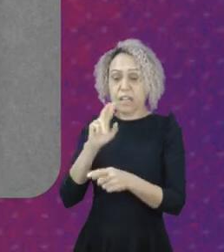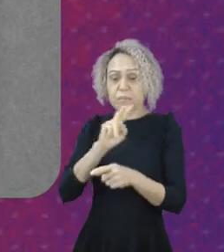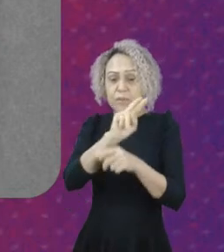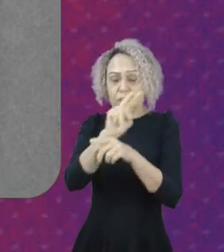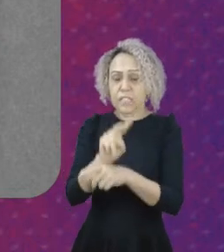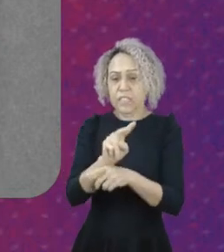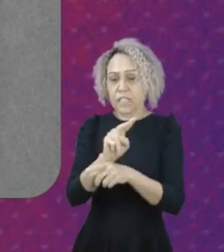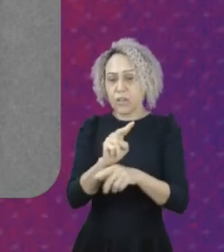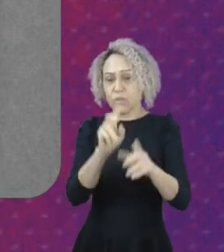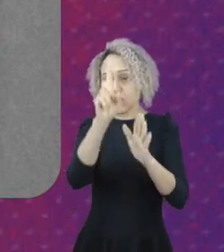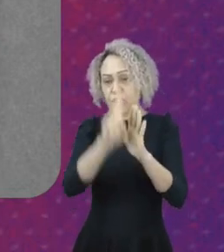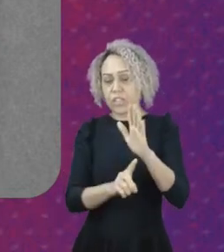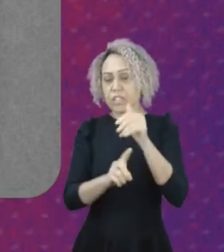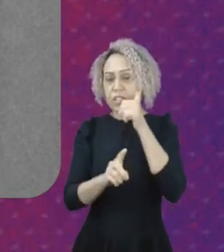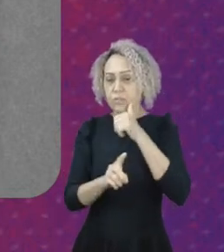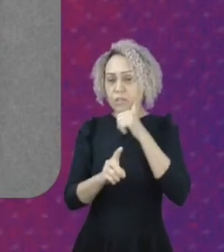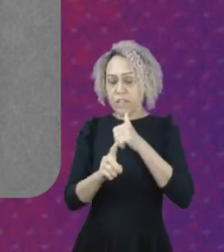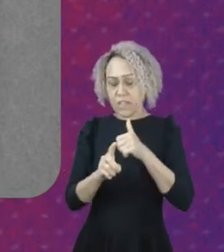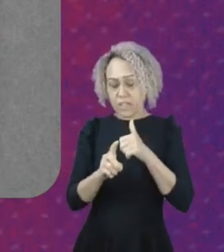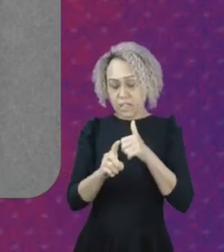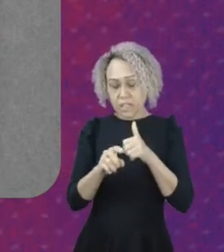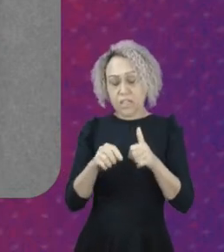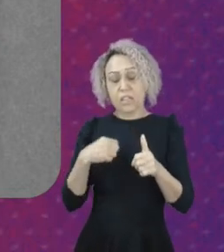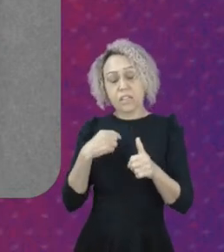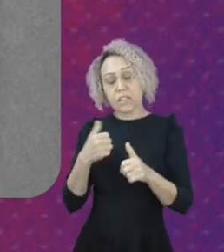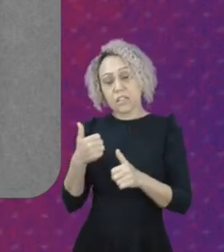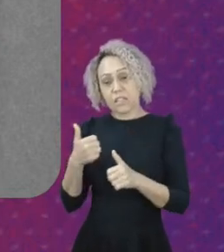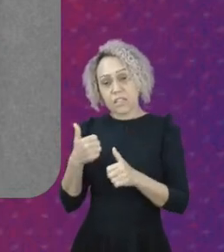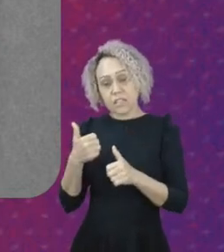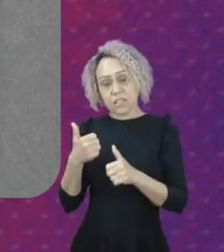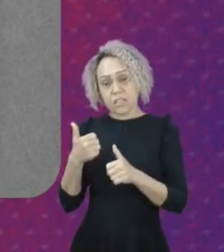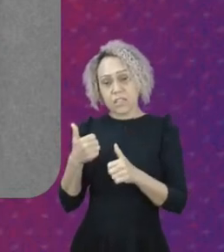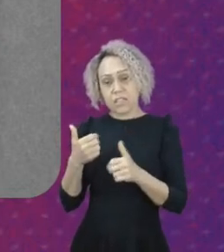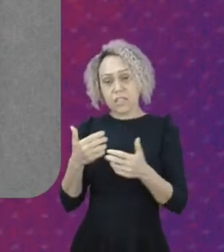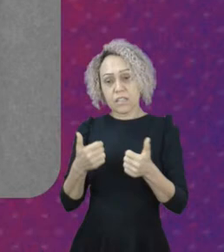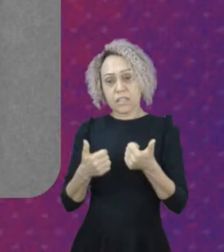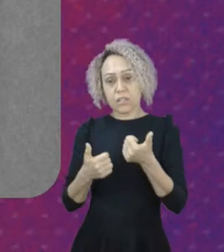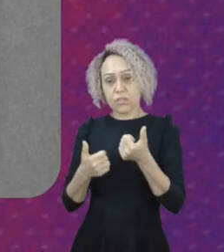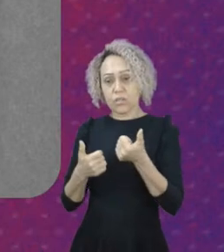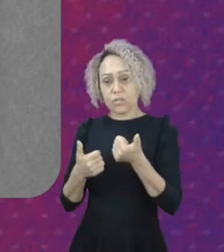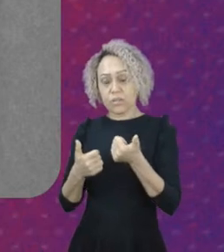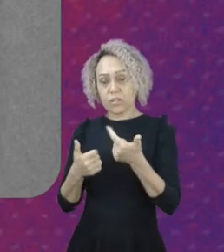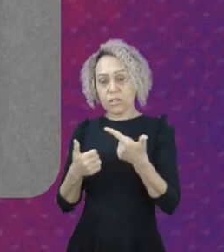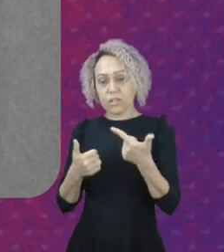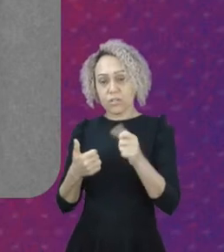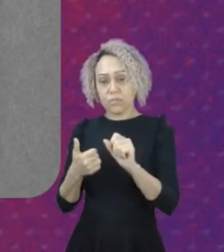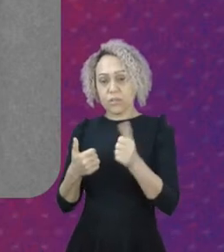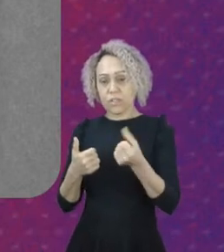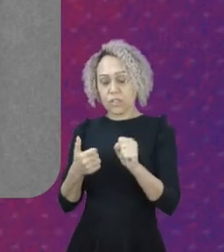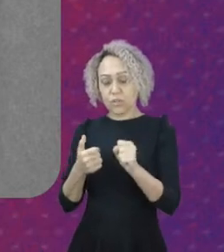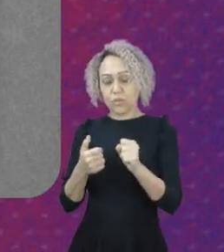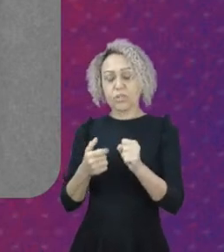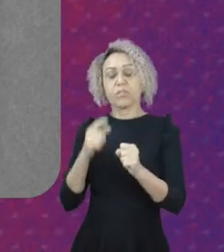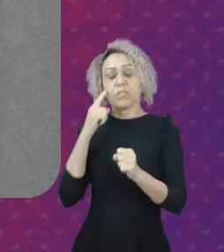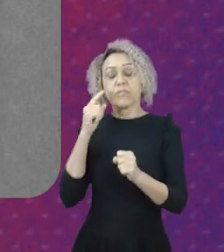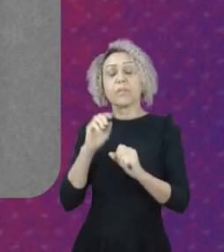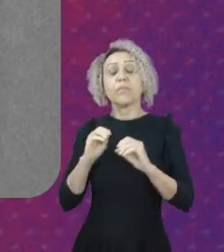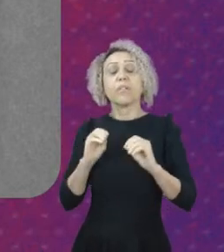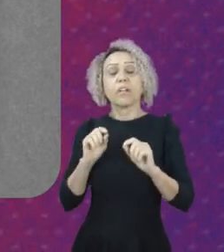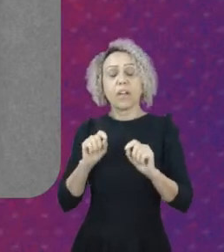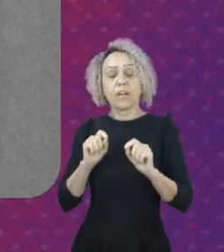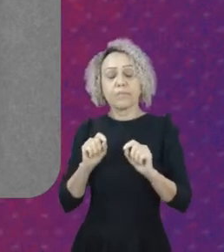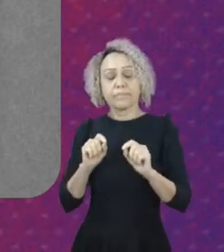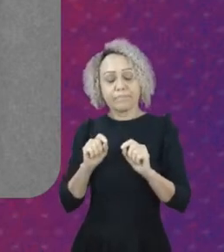gente faria a defesa dessas mulheres que não tinham voz, com apoio, né, de